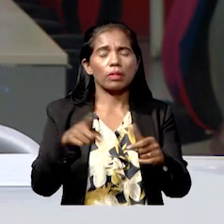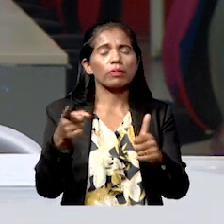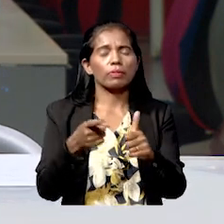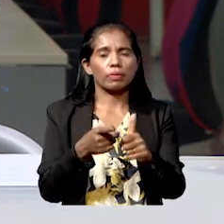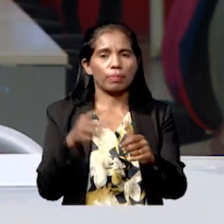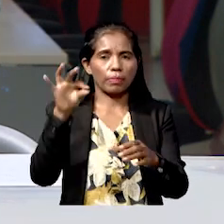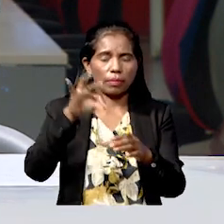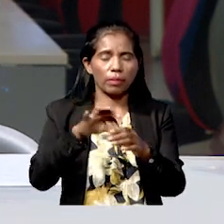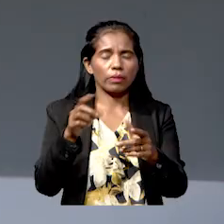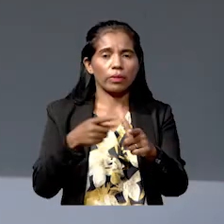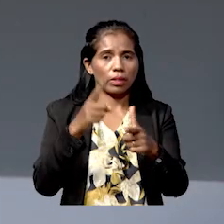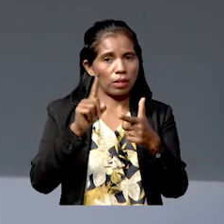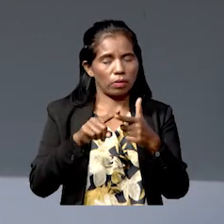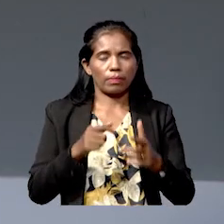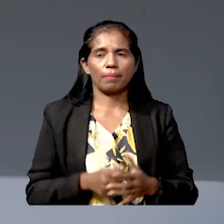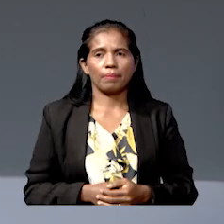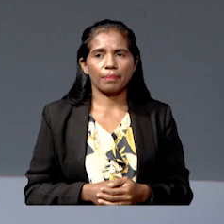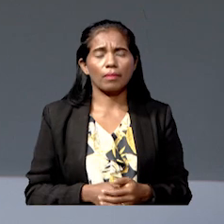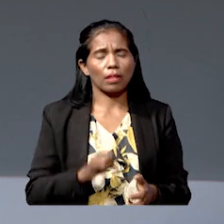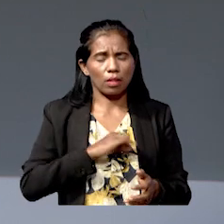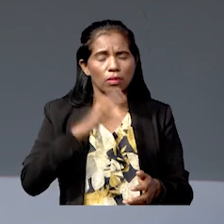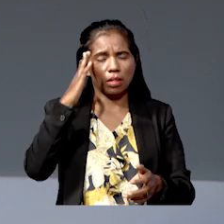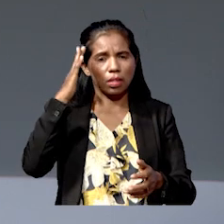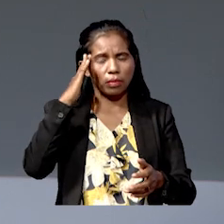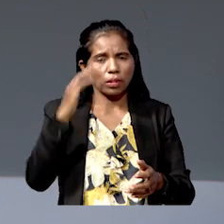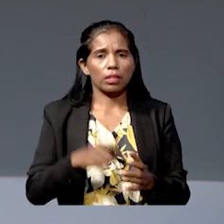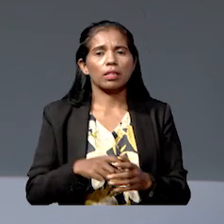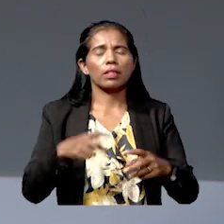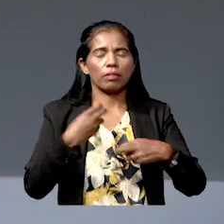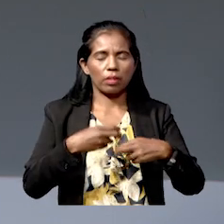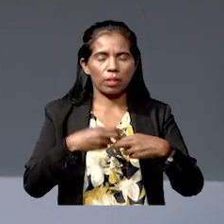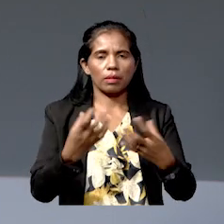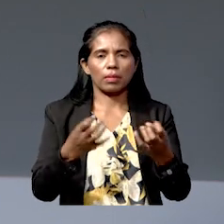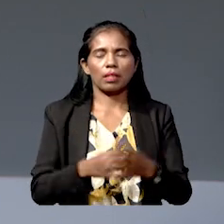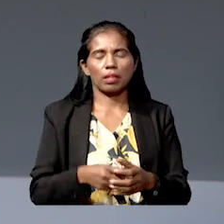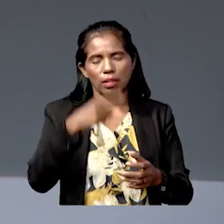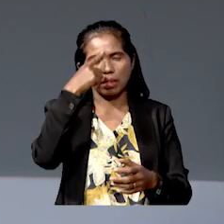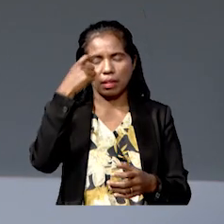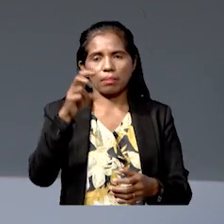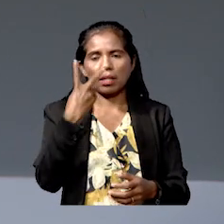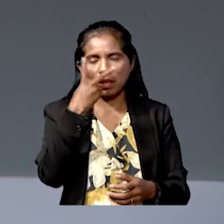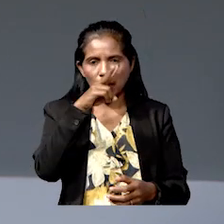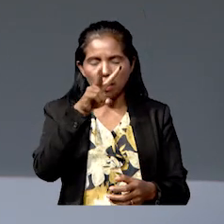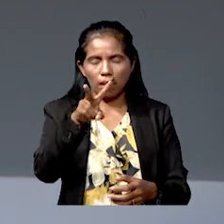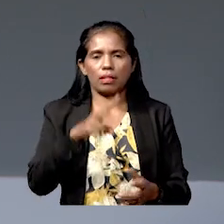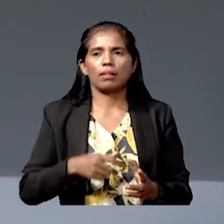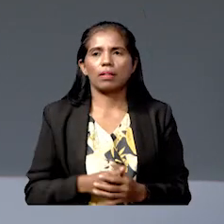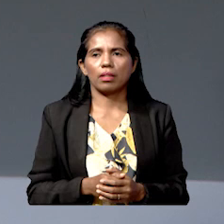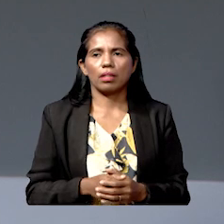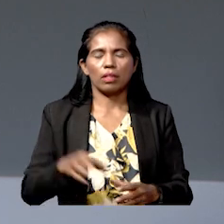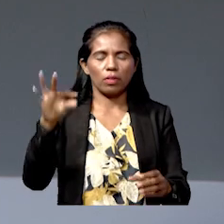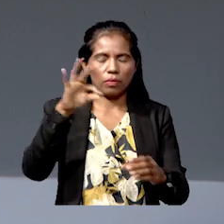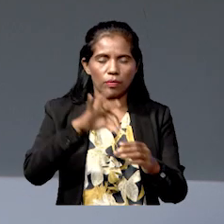a sim, há um fator barak, balu mostram a rede a Katak, segunda